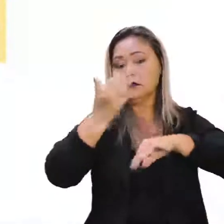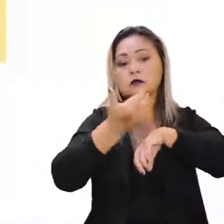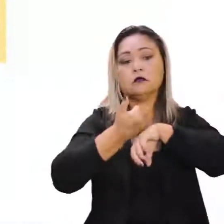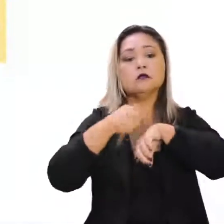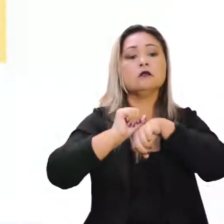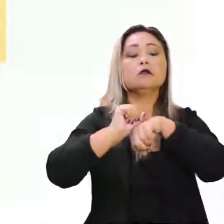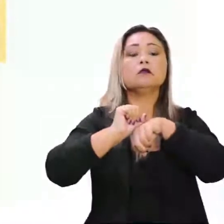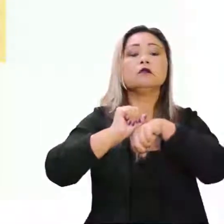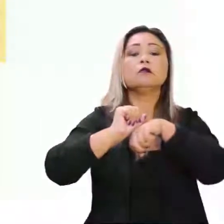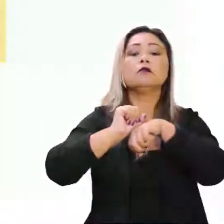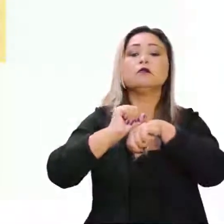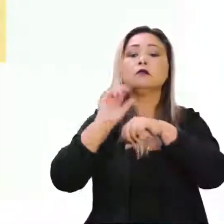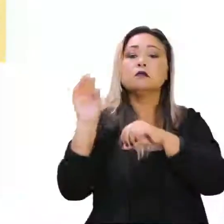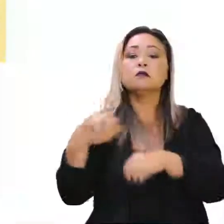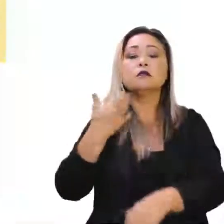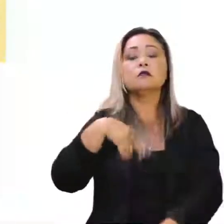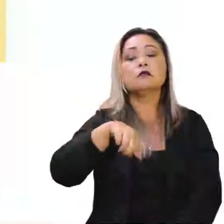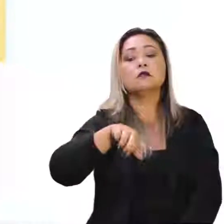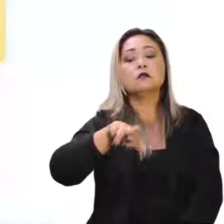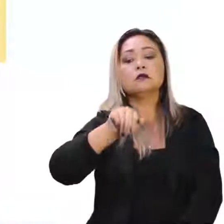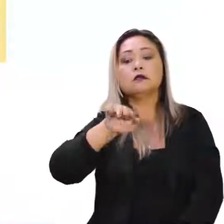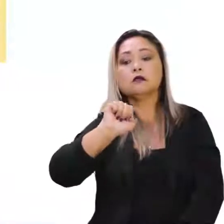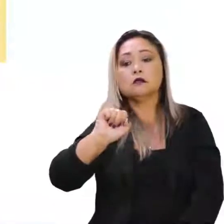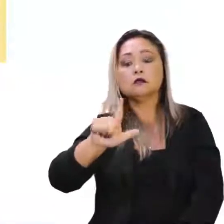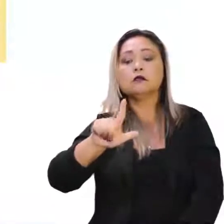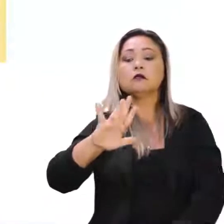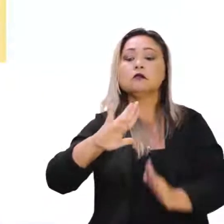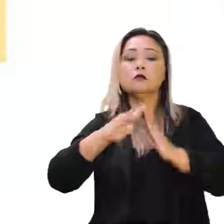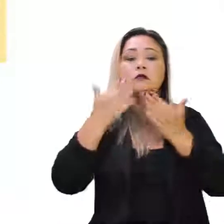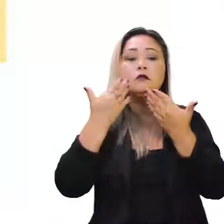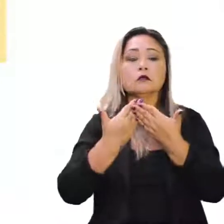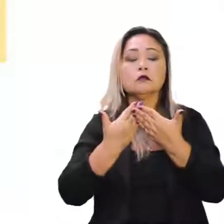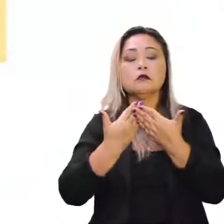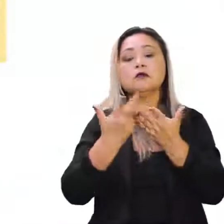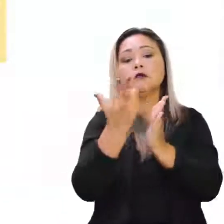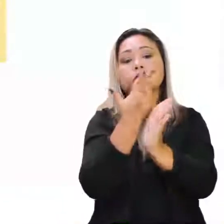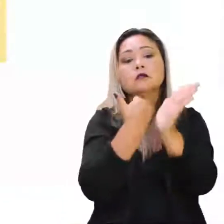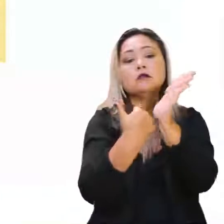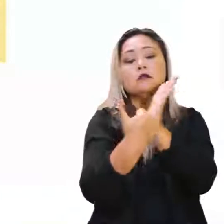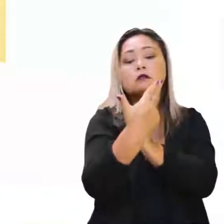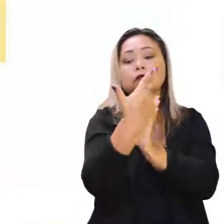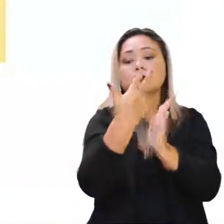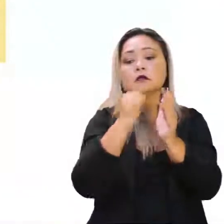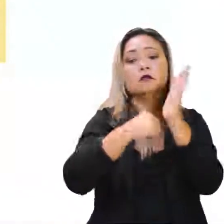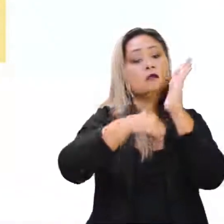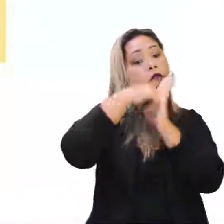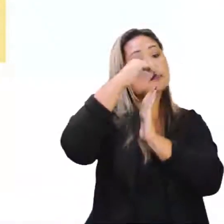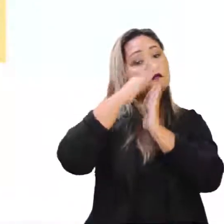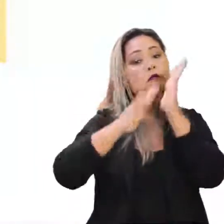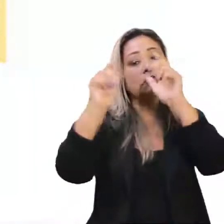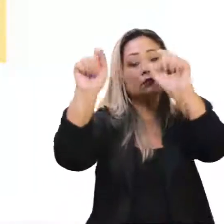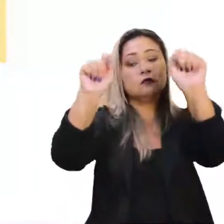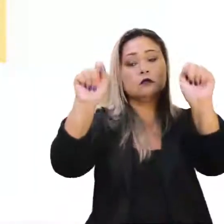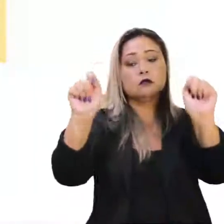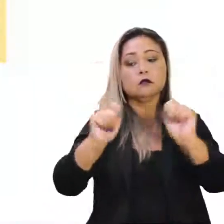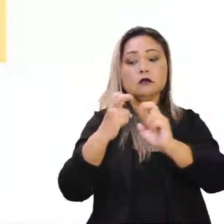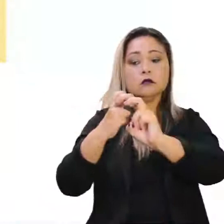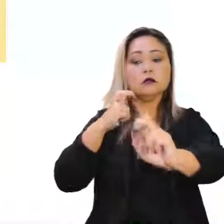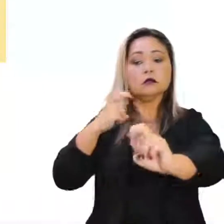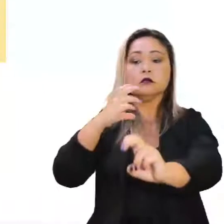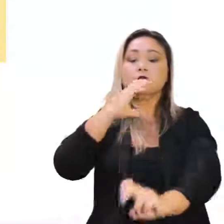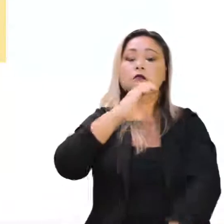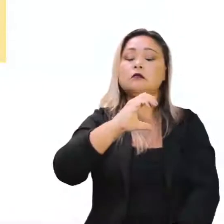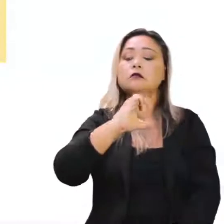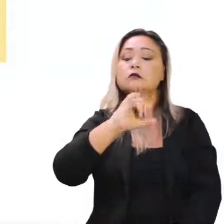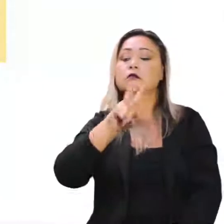Então, passou a chamar então Real Academia de Desenho, Pintura, Escultura e Arquitetura Civil. E aí nós trouxemos